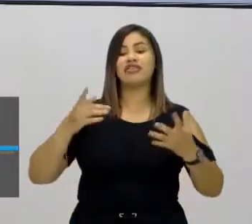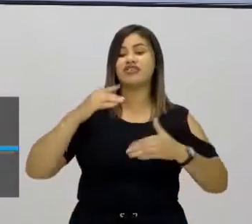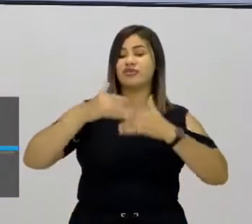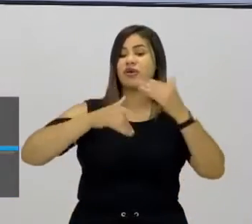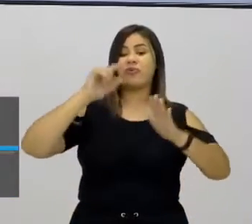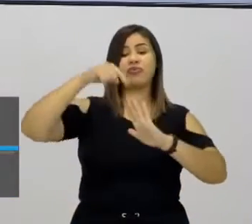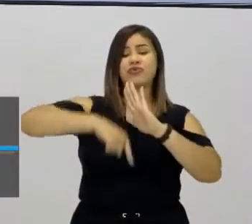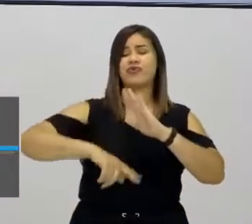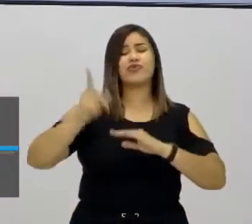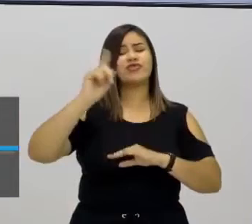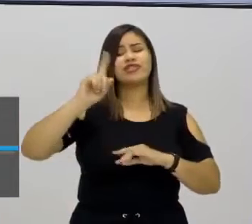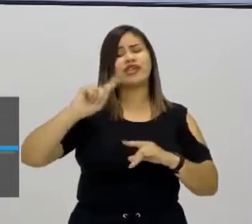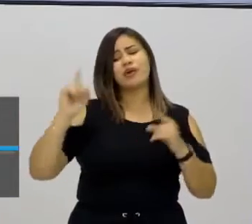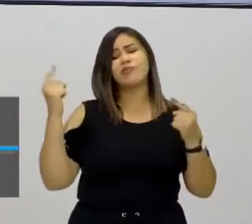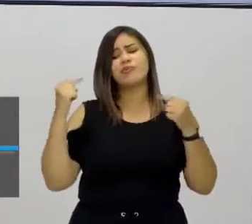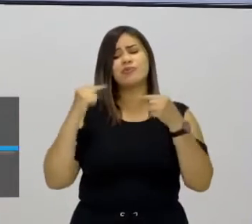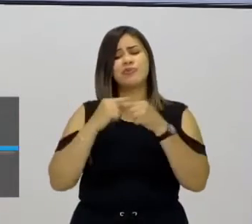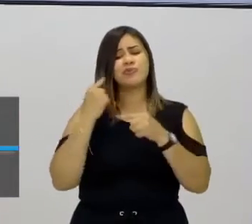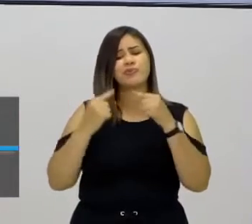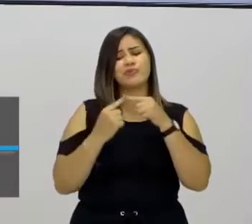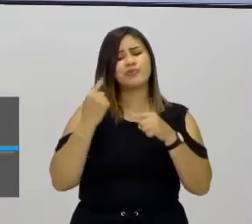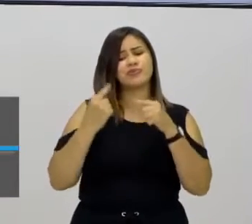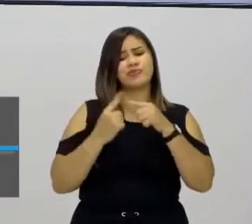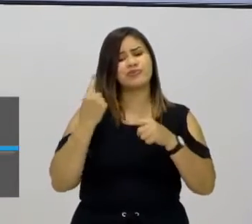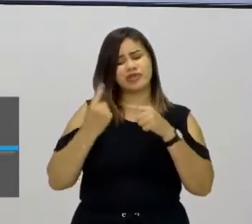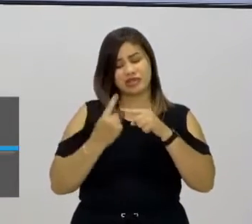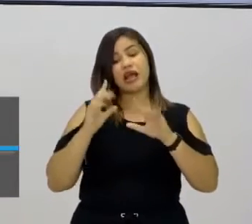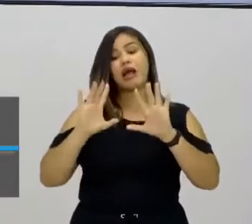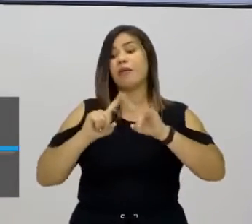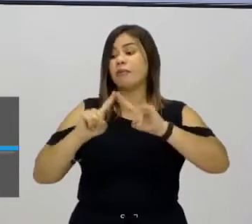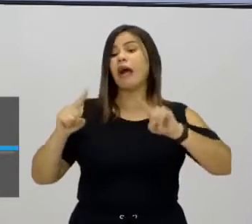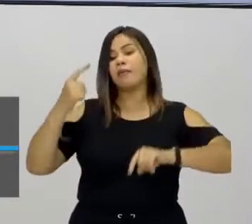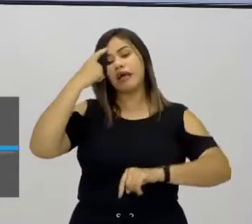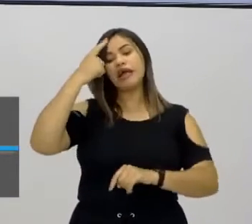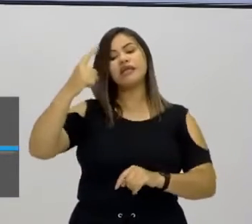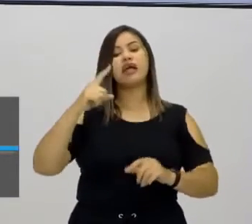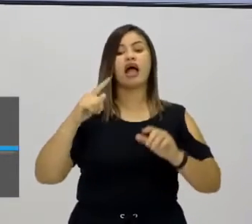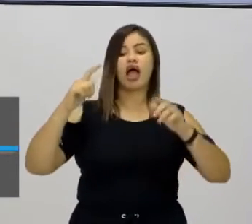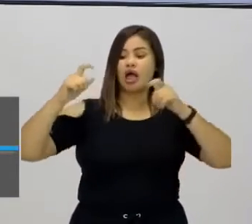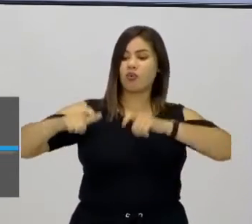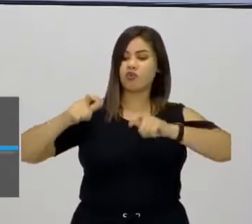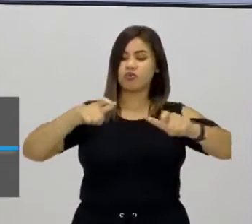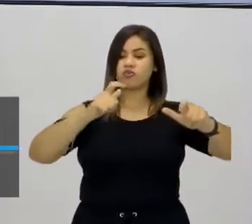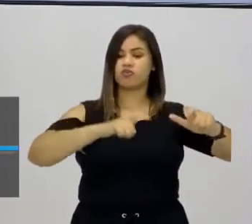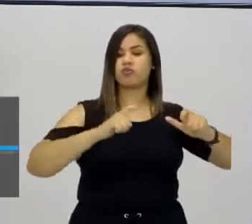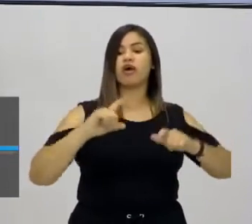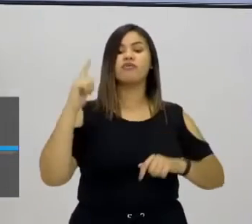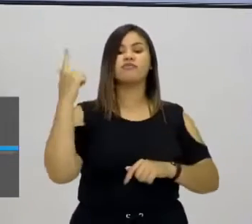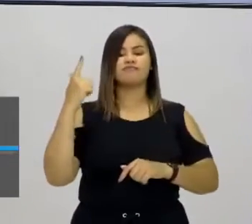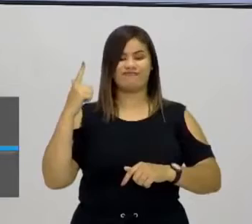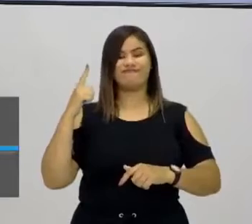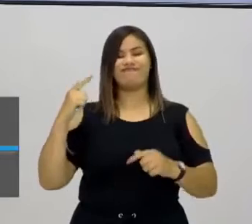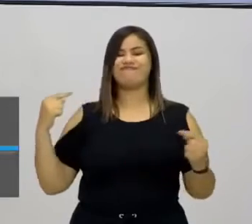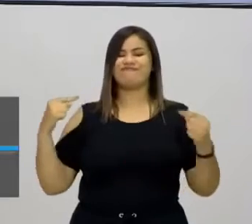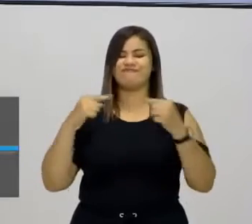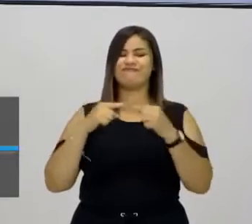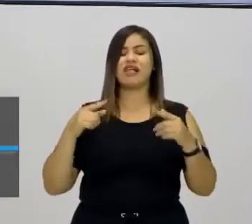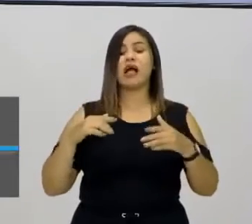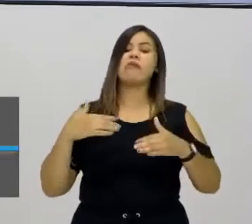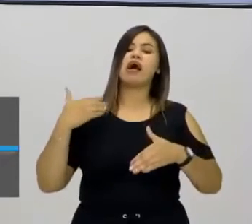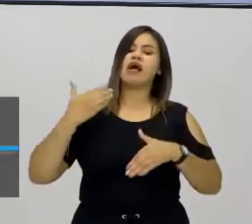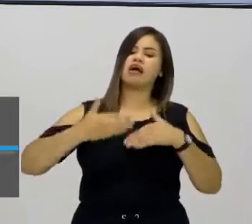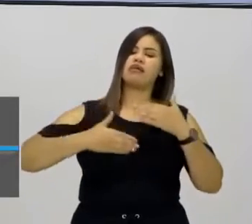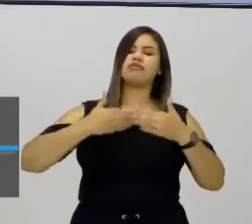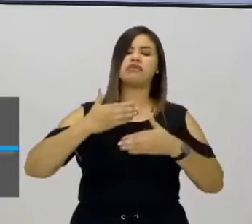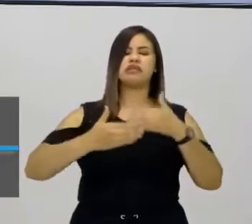nosso perfil aqui. Então, na realidade, essa ocupação do espaço geográfico aí, ele vai lentamente, né, mas com o